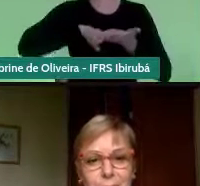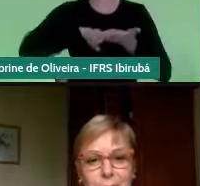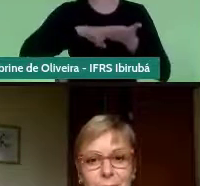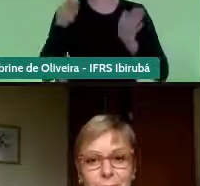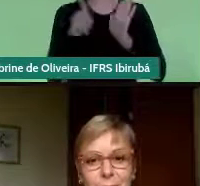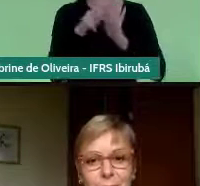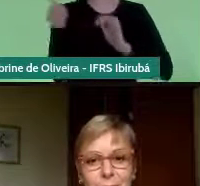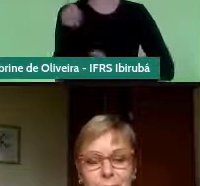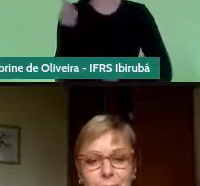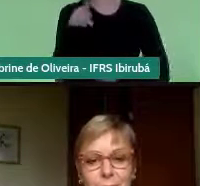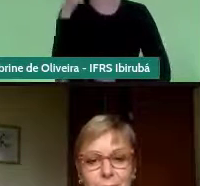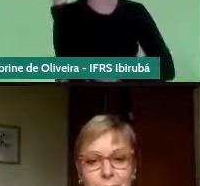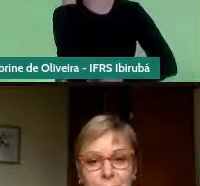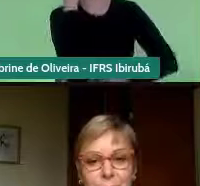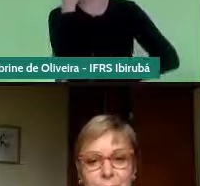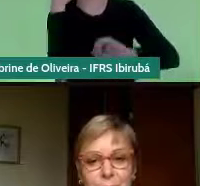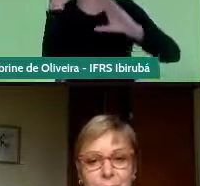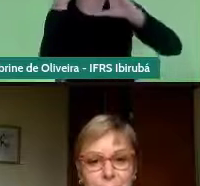é